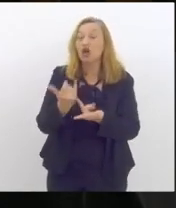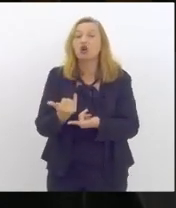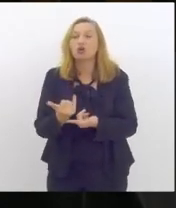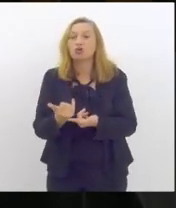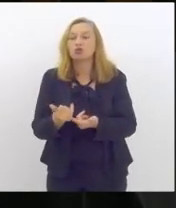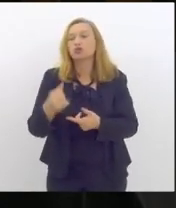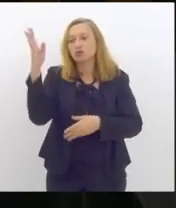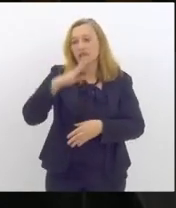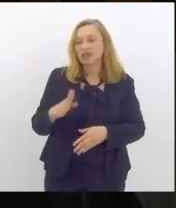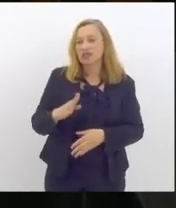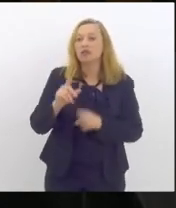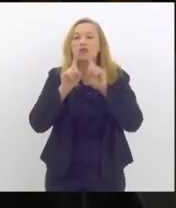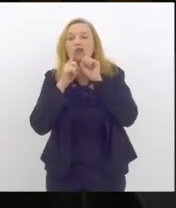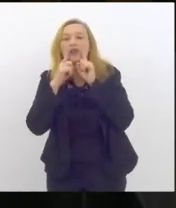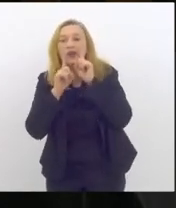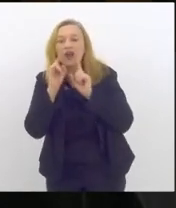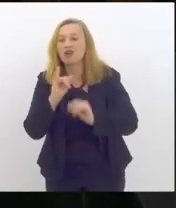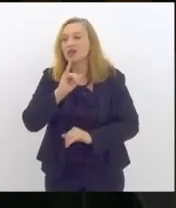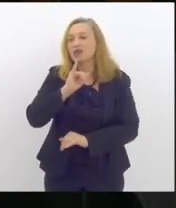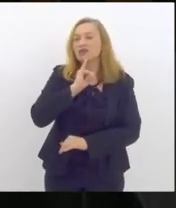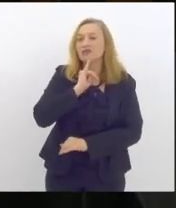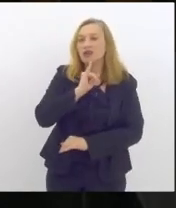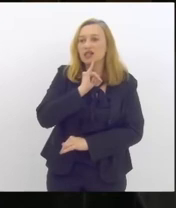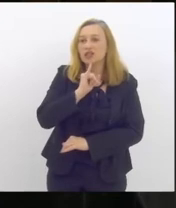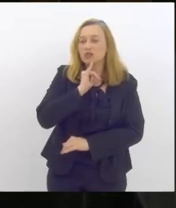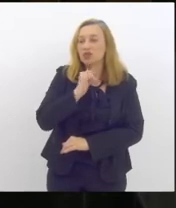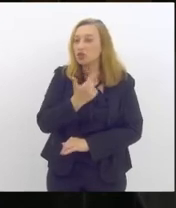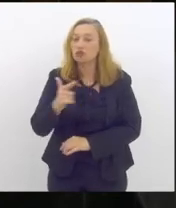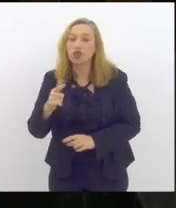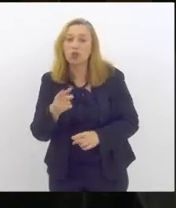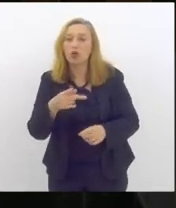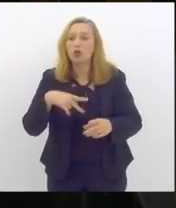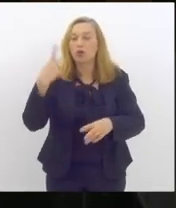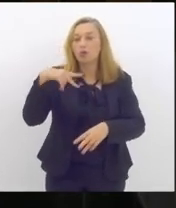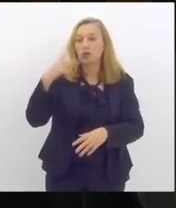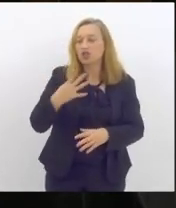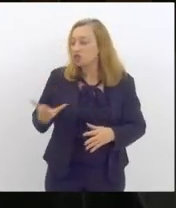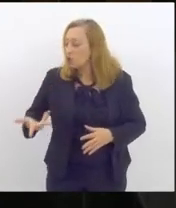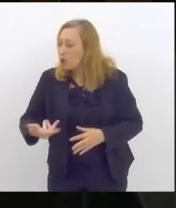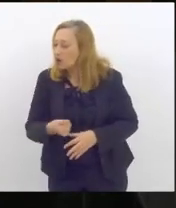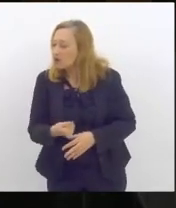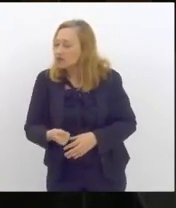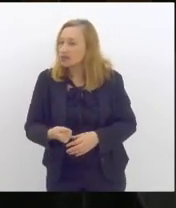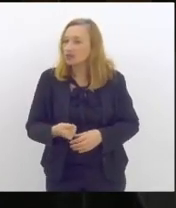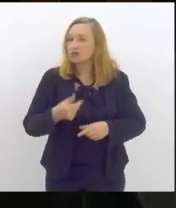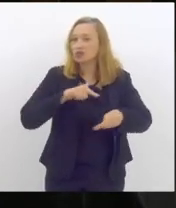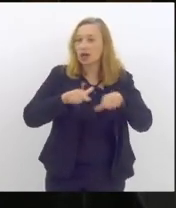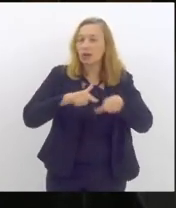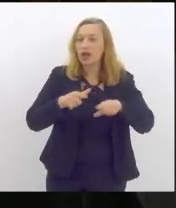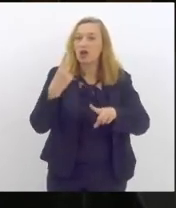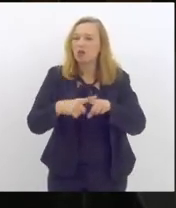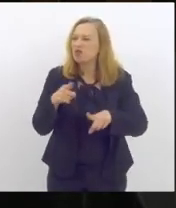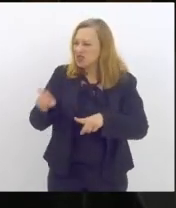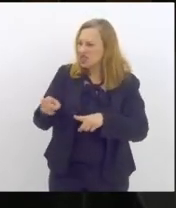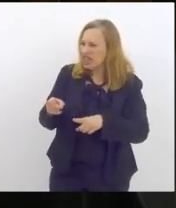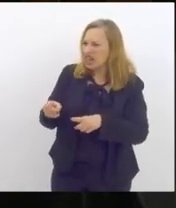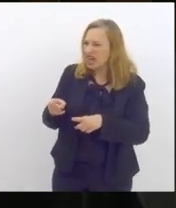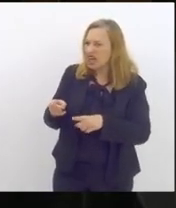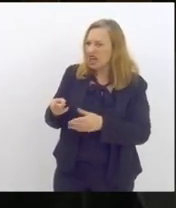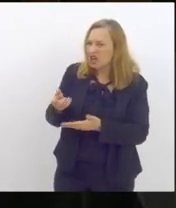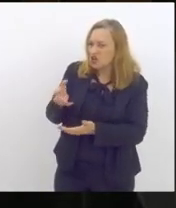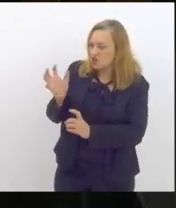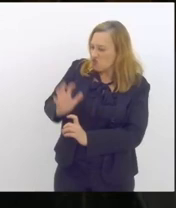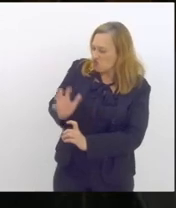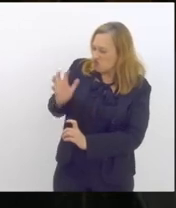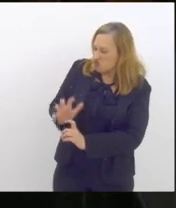está em Maricá infelizmente nós não temos uma política de qualificação de mão de obra porque você quer manter